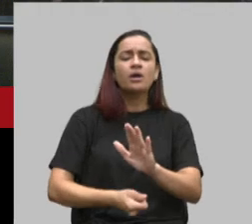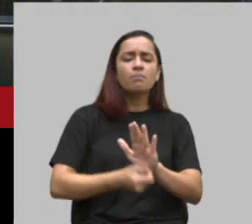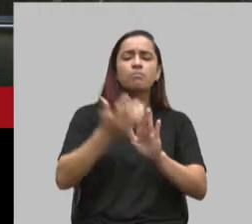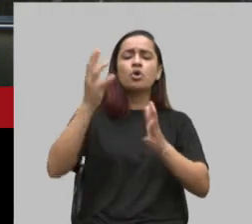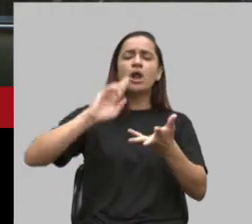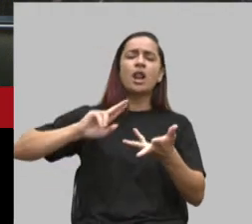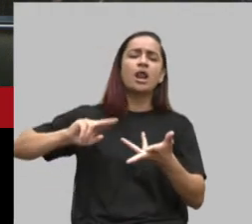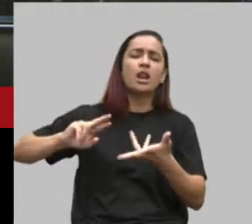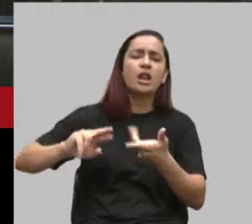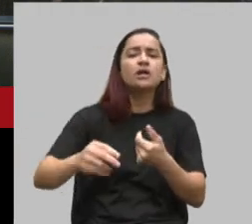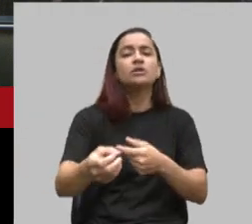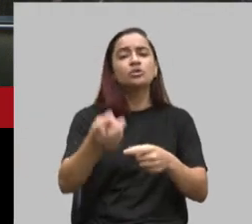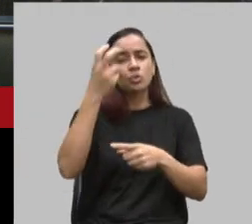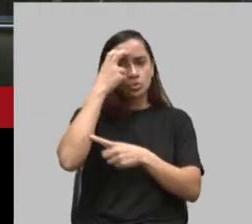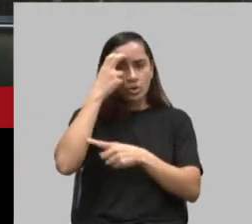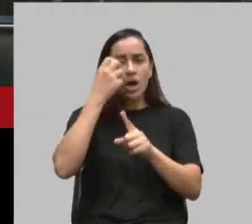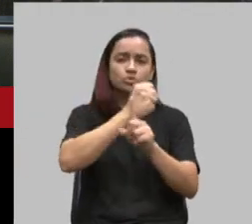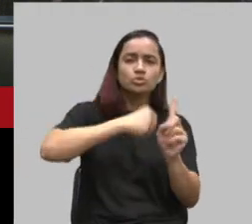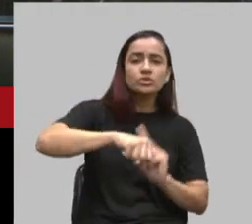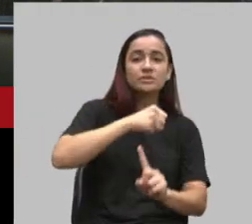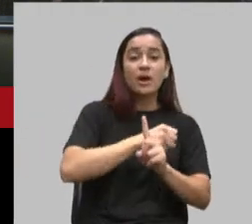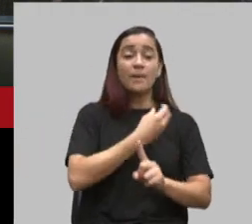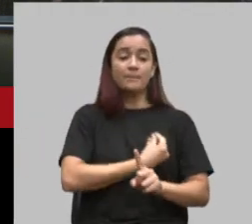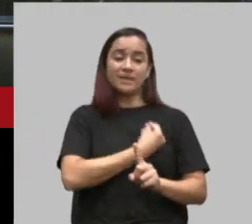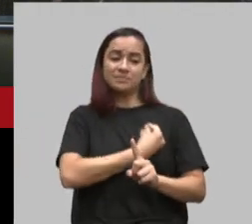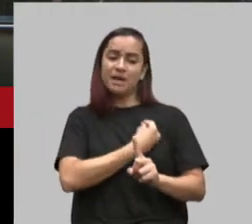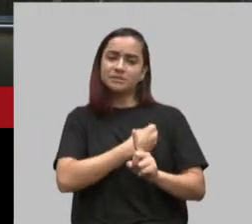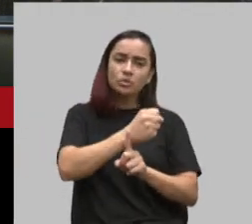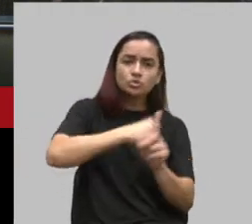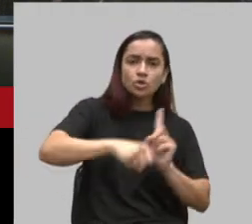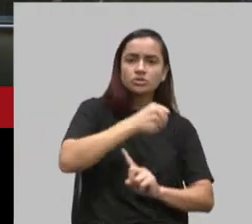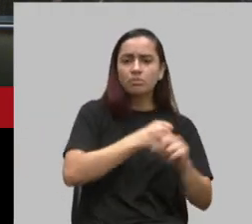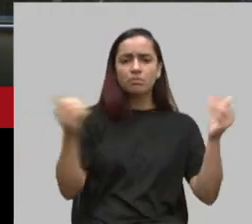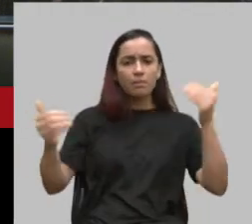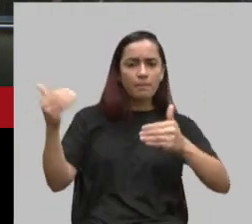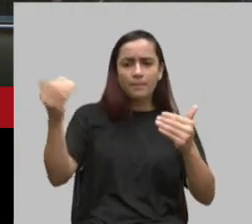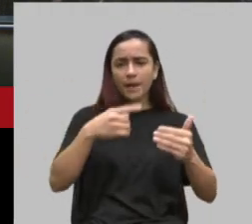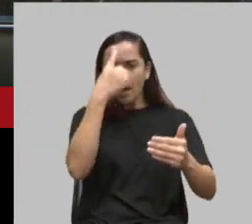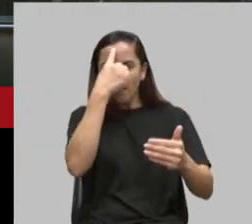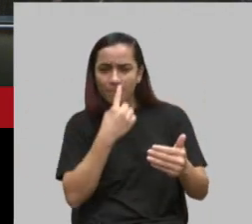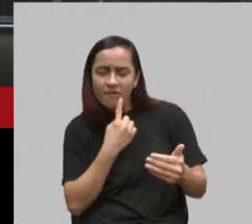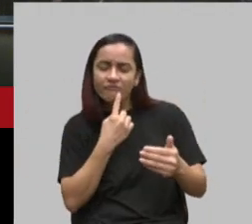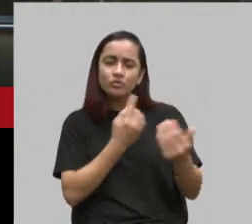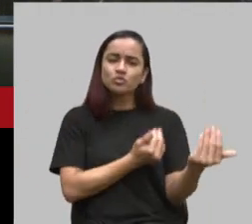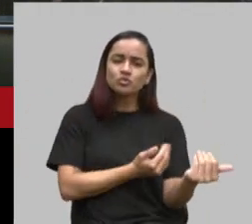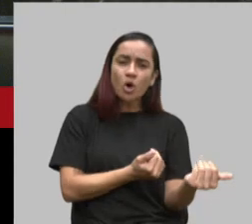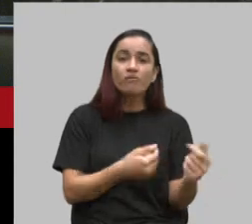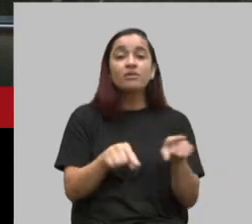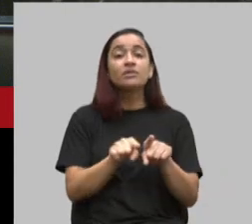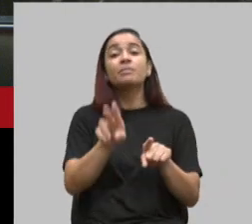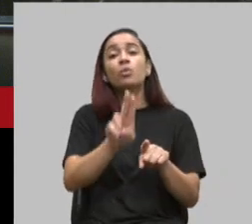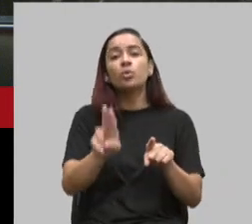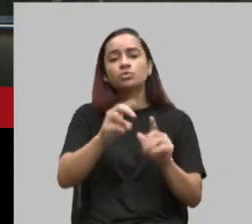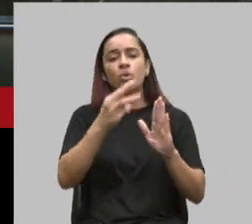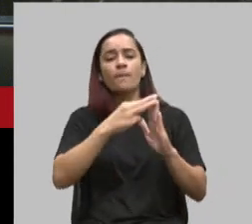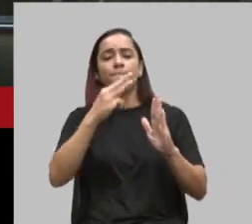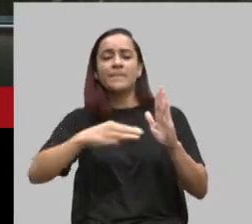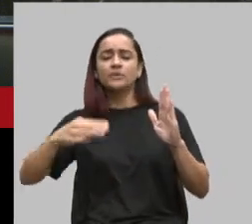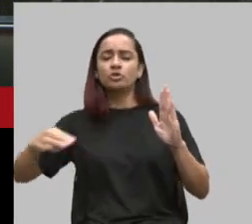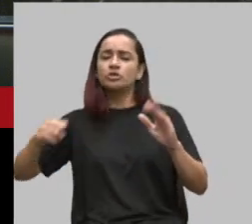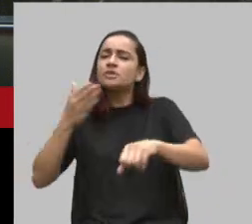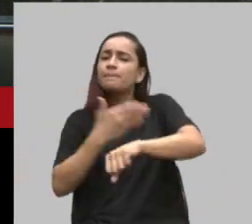a Participação Popular o caráter apartidário o protagonismo juvenil e o uso de metodologias ativas de